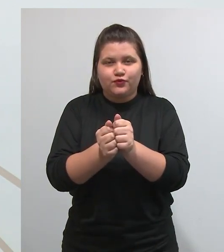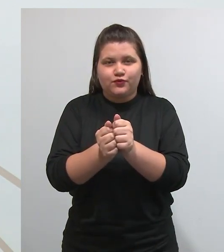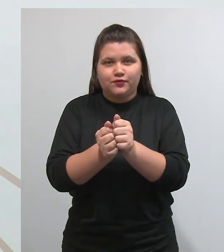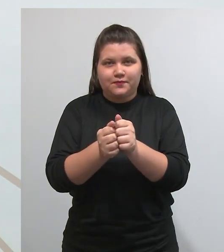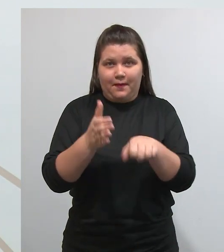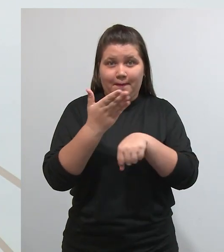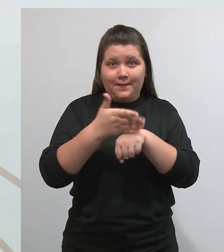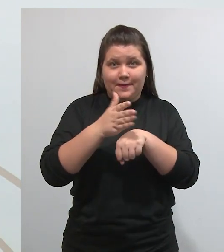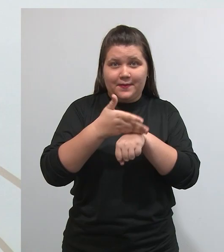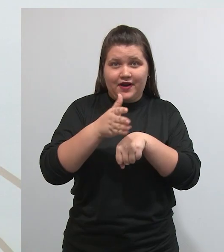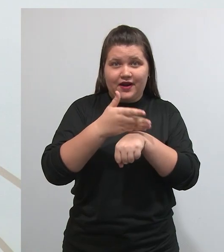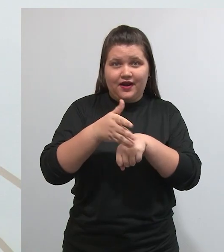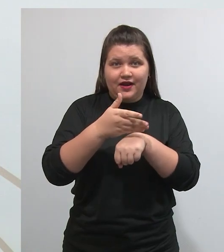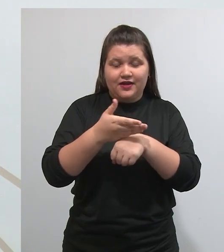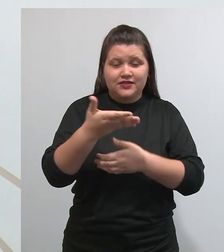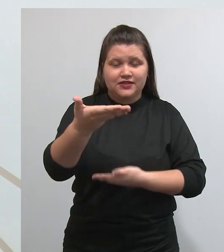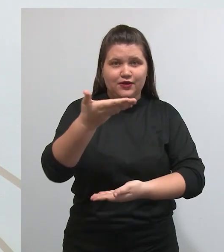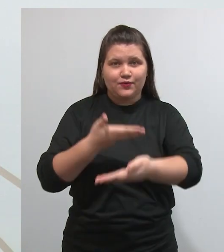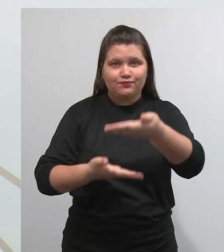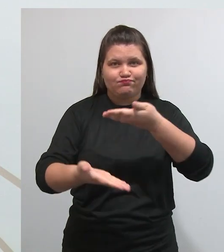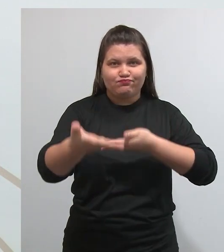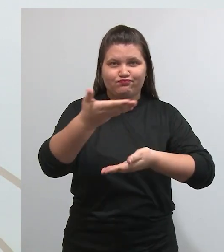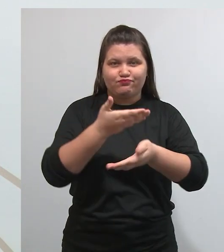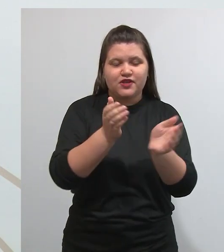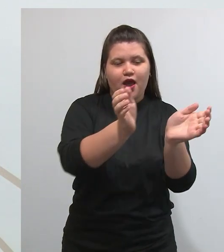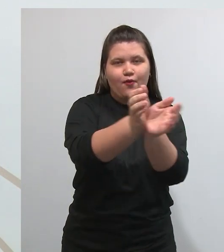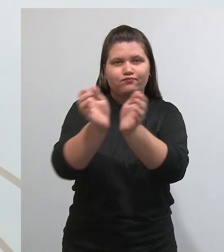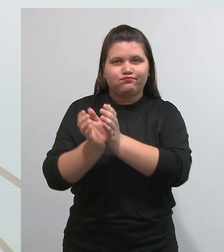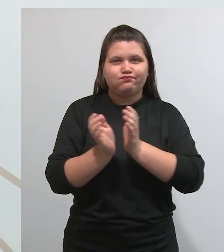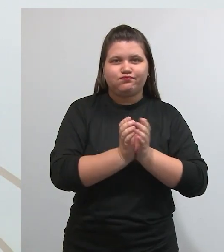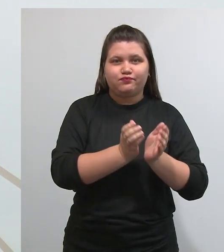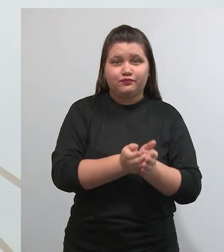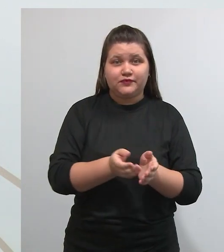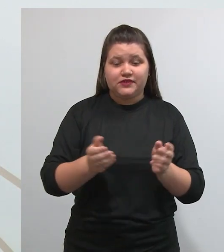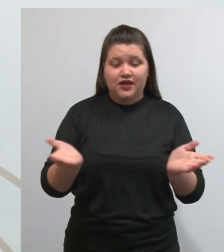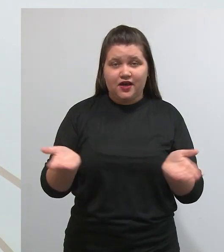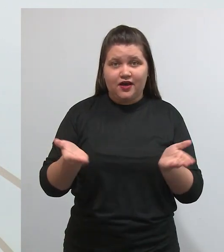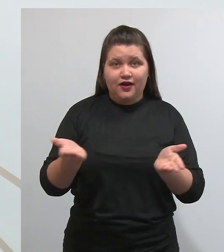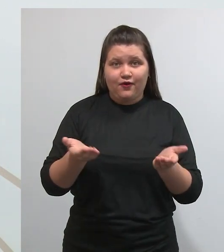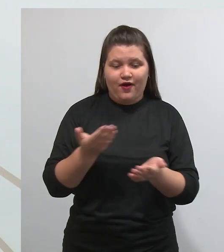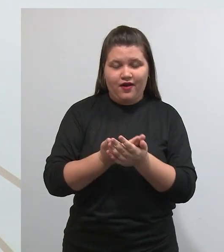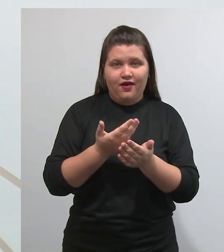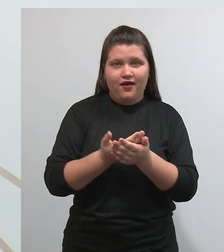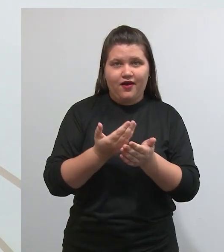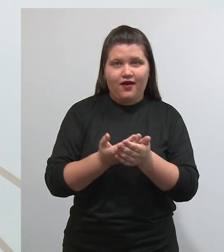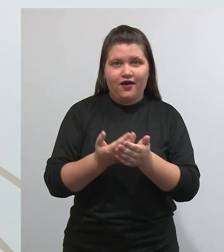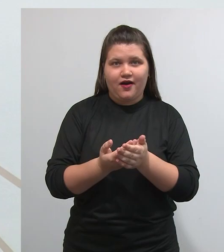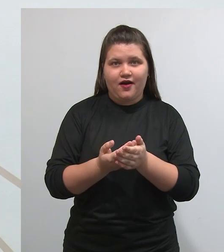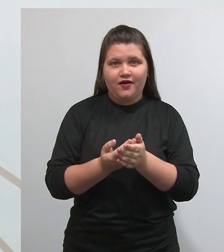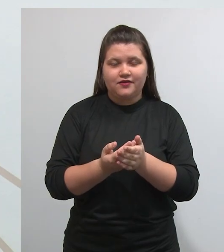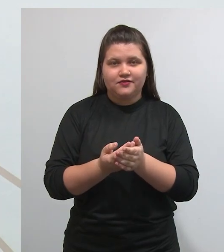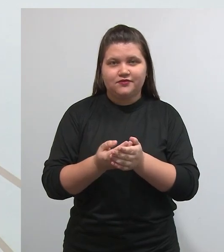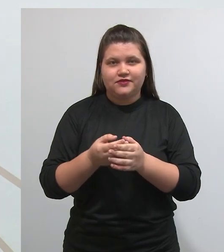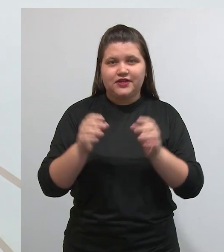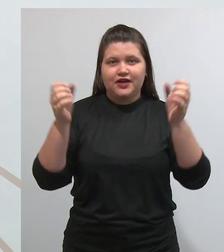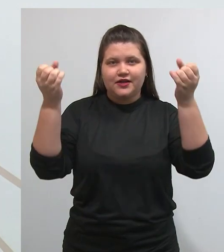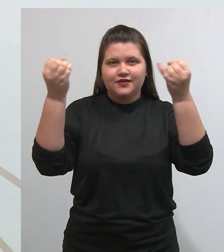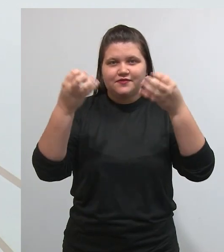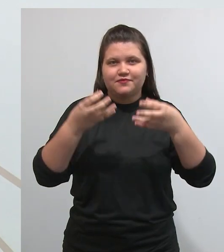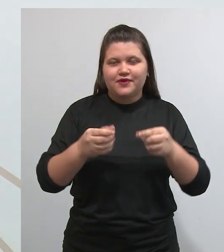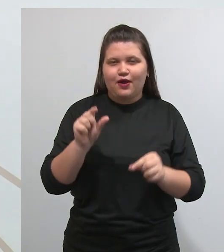Professores Inspiradores. Nesse episódio vamos falar sobre a história de vida de uma pessoa que trilhou a sua formação